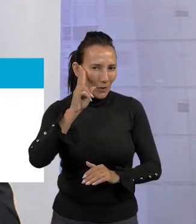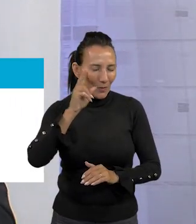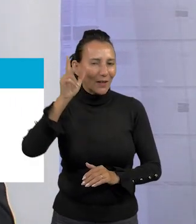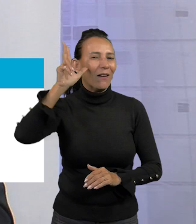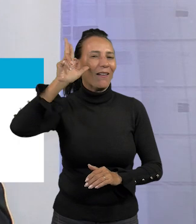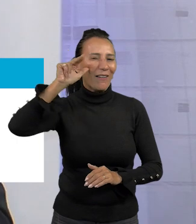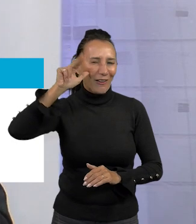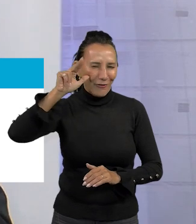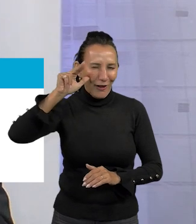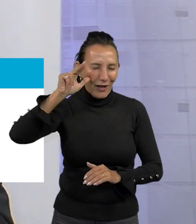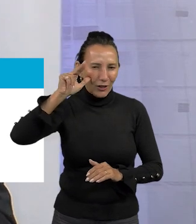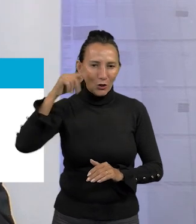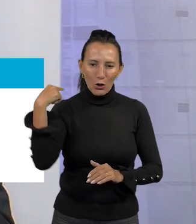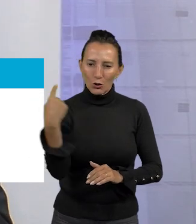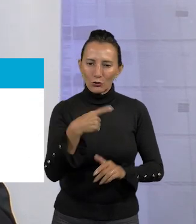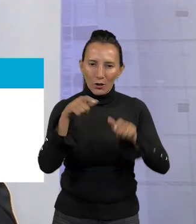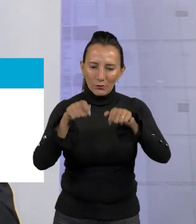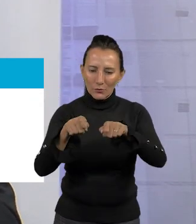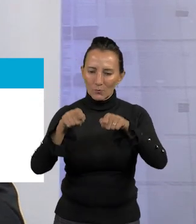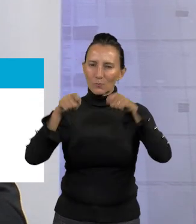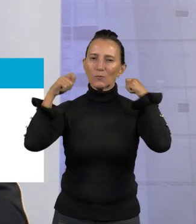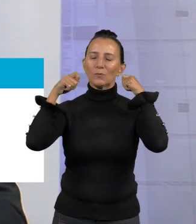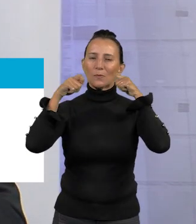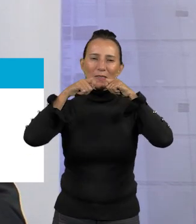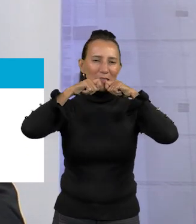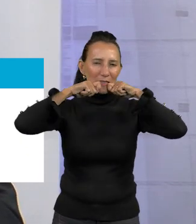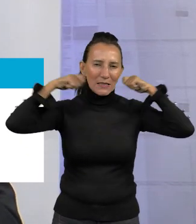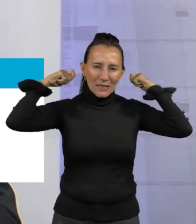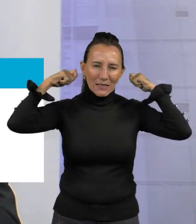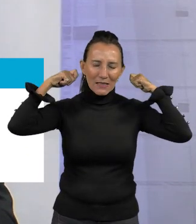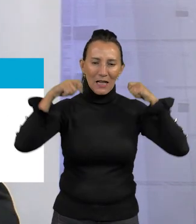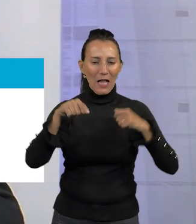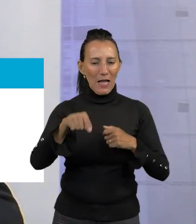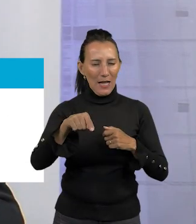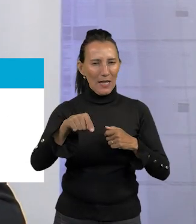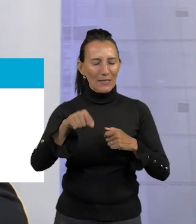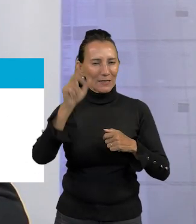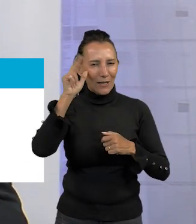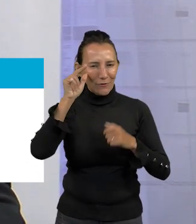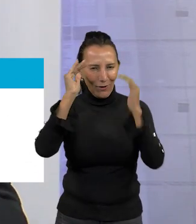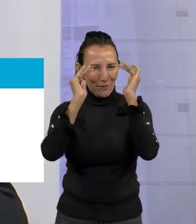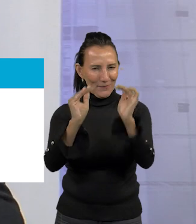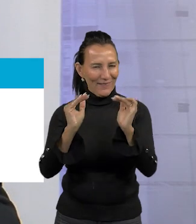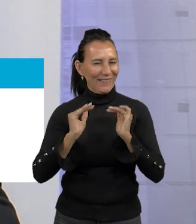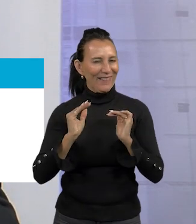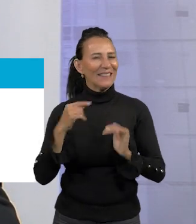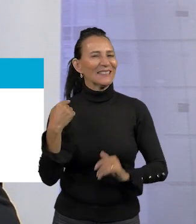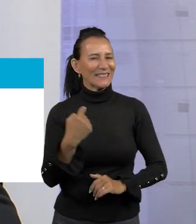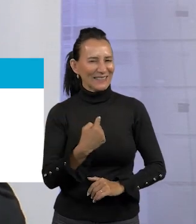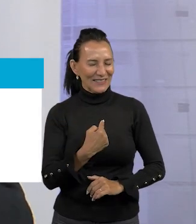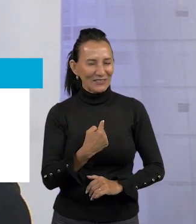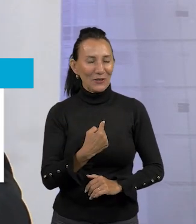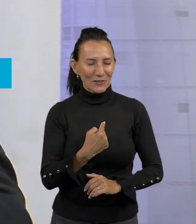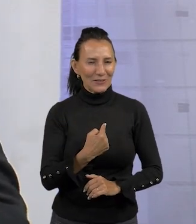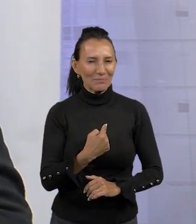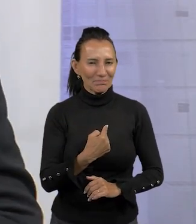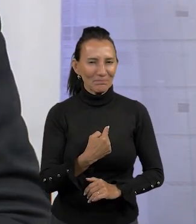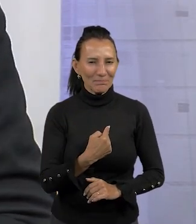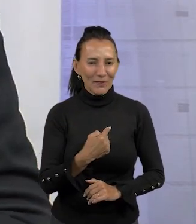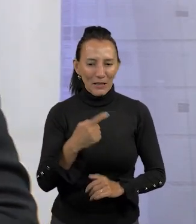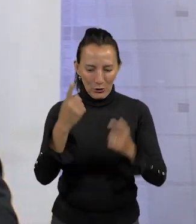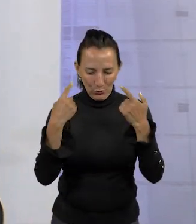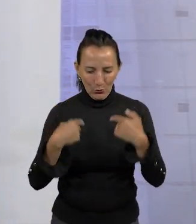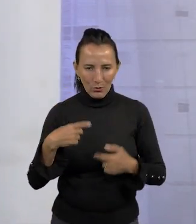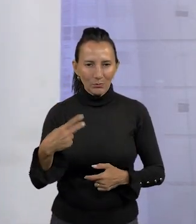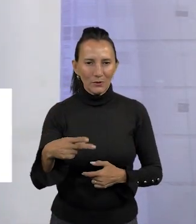cavalos para que nos obedeçam e conseguimos dirigir todo o seu corpo o versículo 4ro